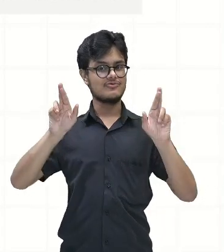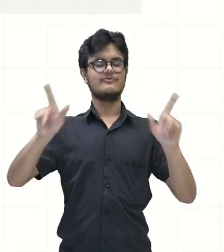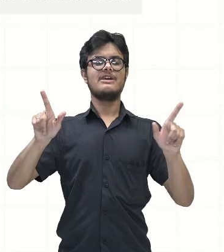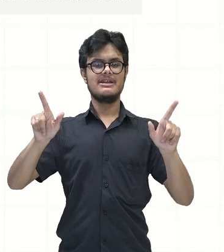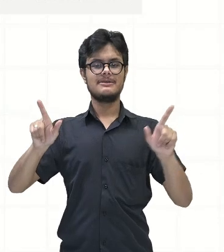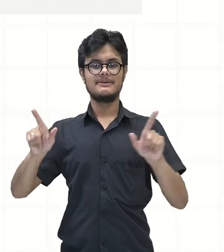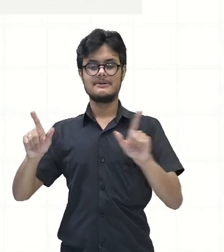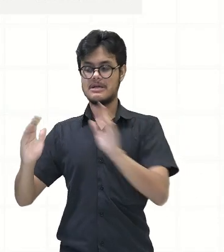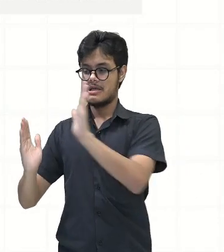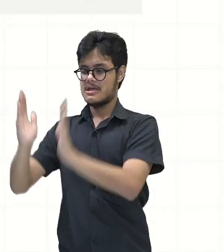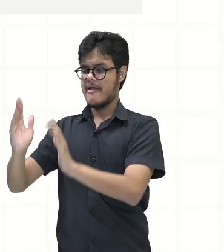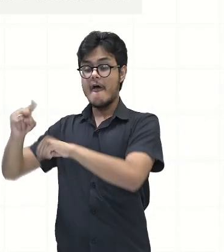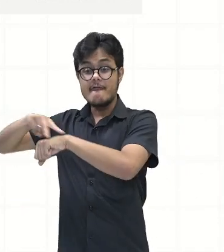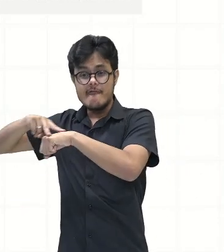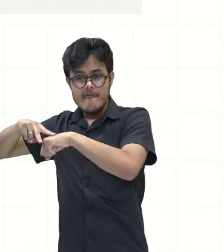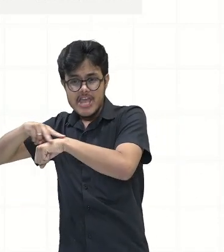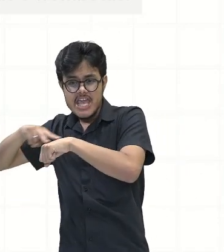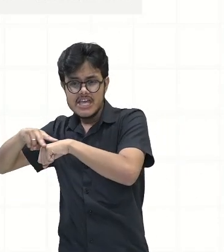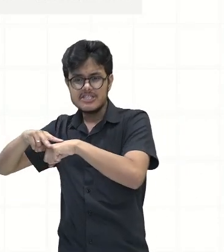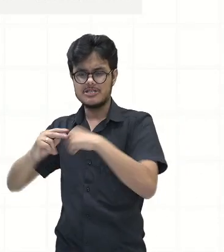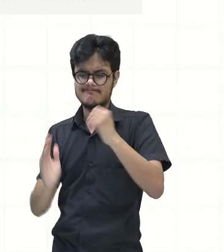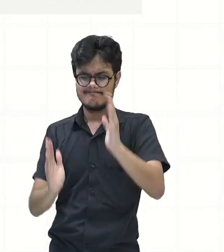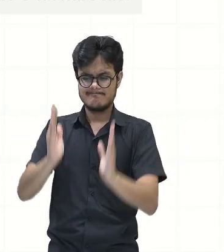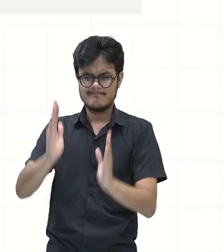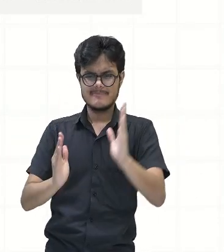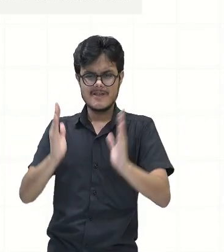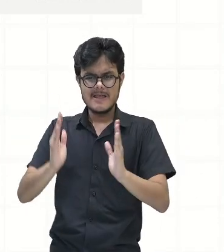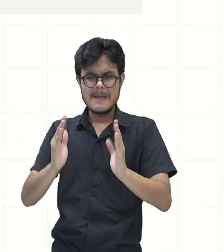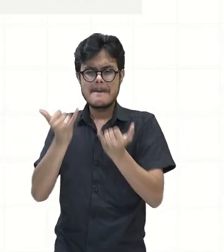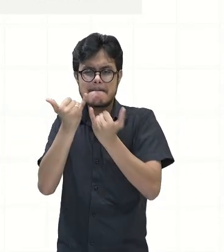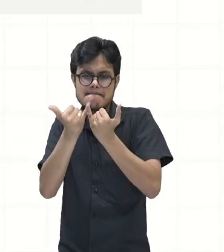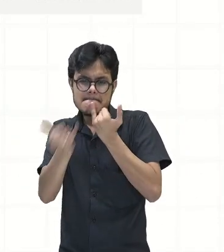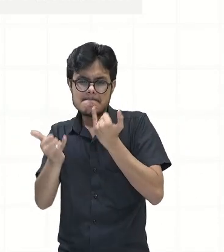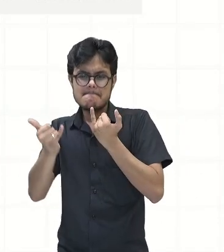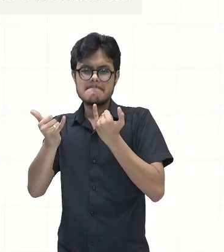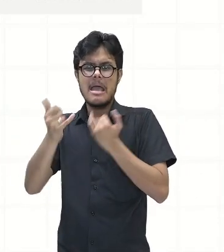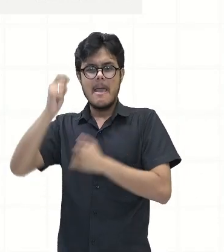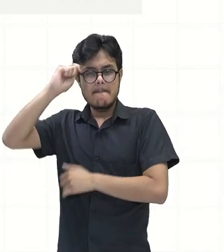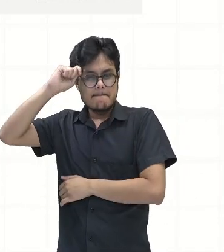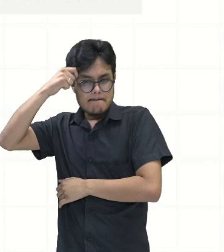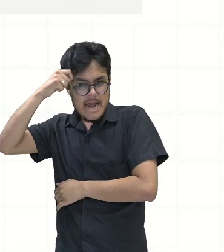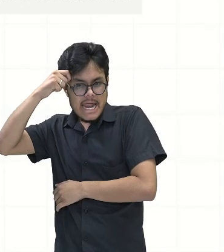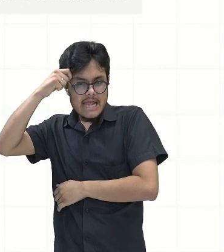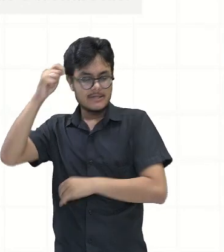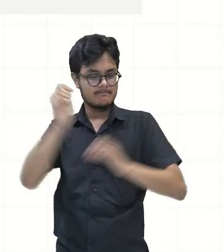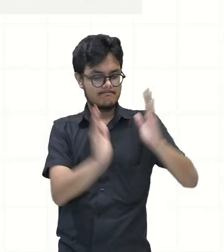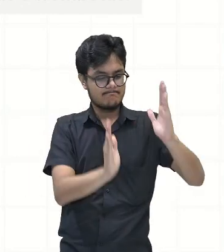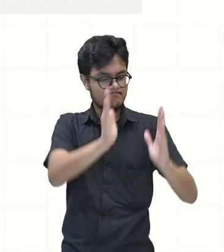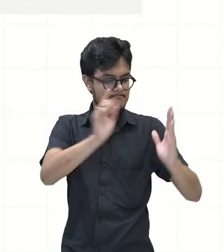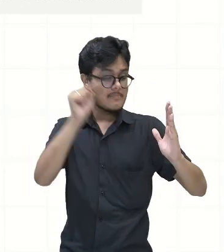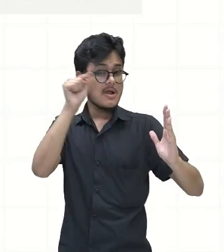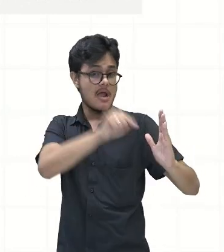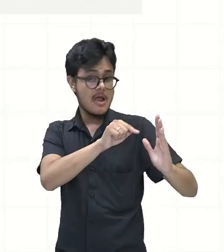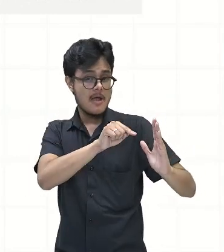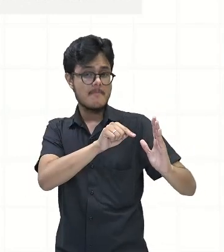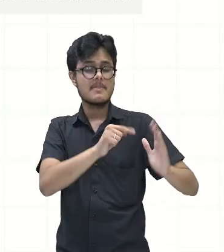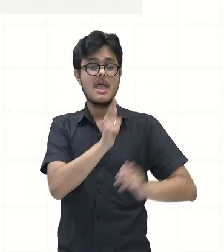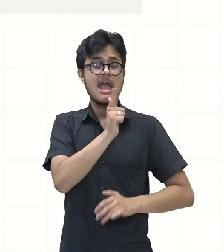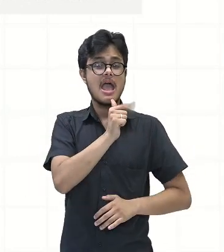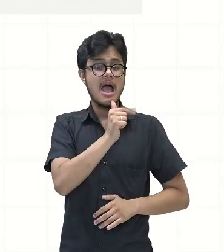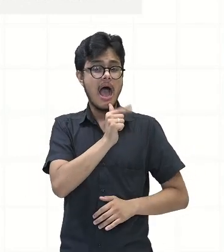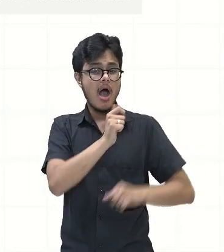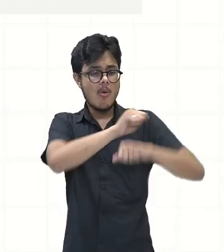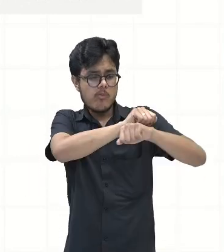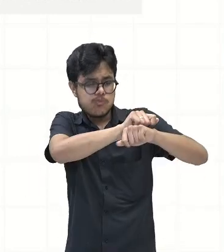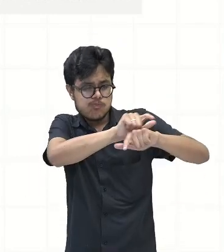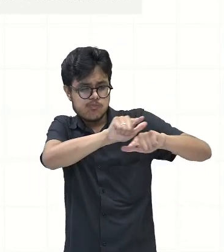tem a cor esverdeada, águas escuras também são chamados rios de águas pretas, né? E os rios de água branca, eles são chamados